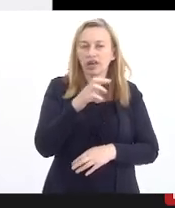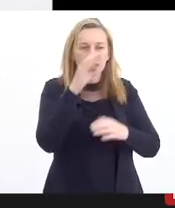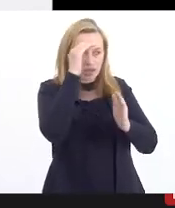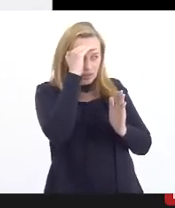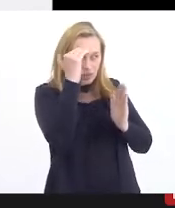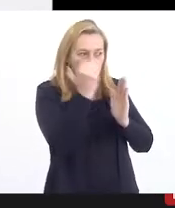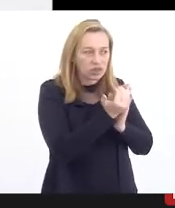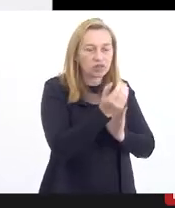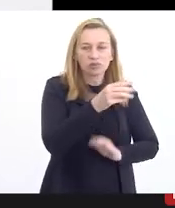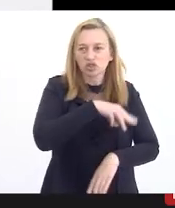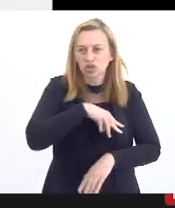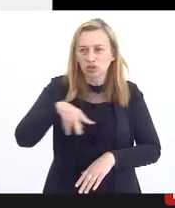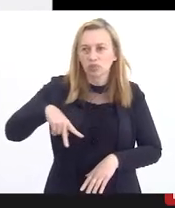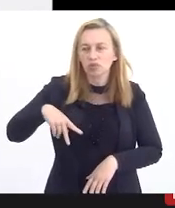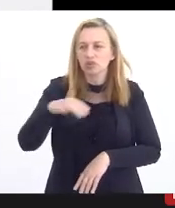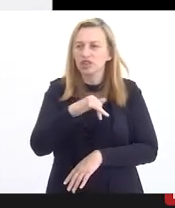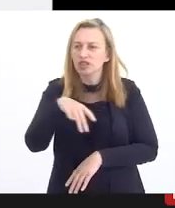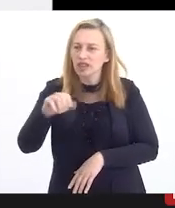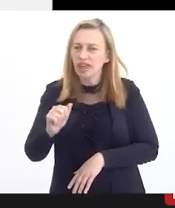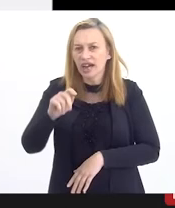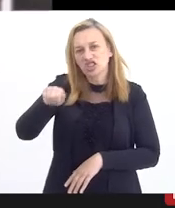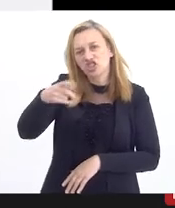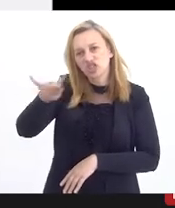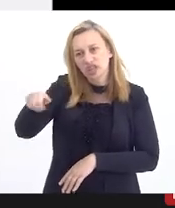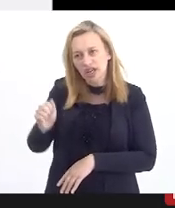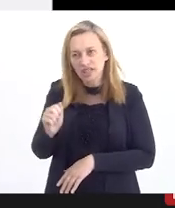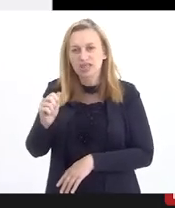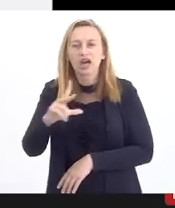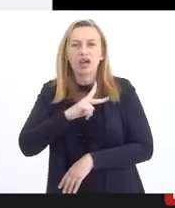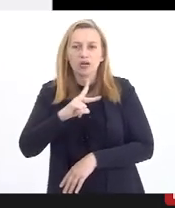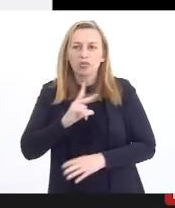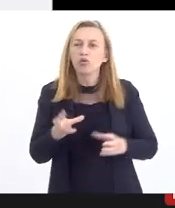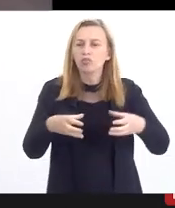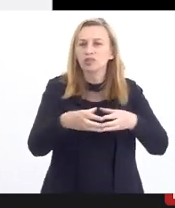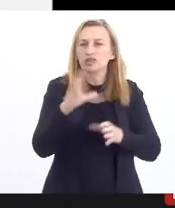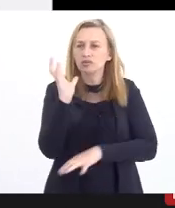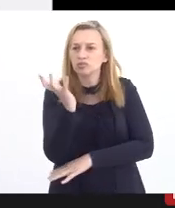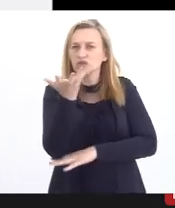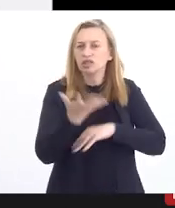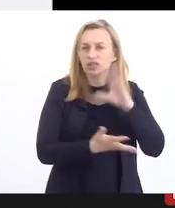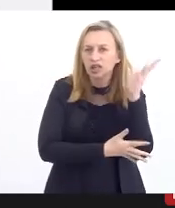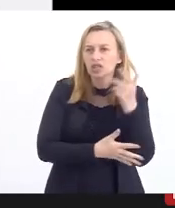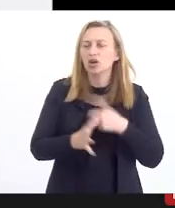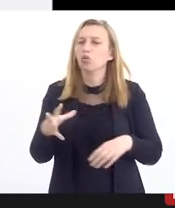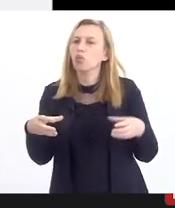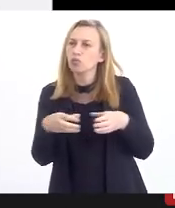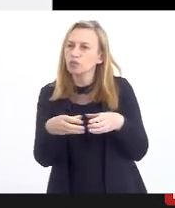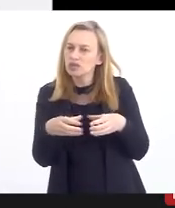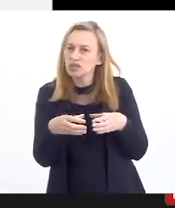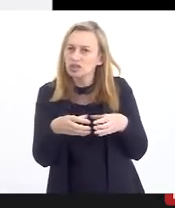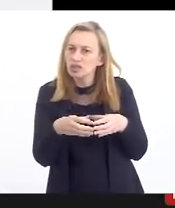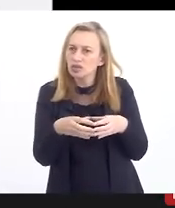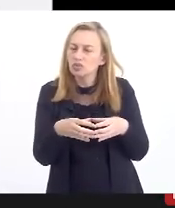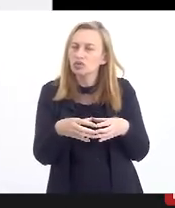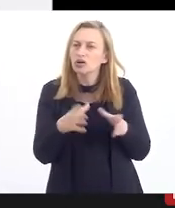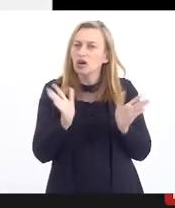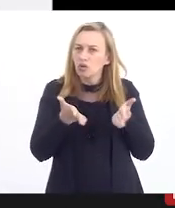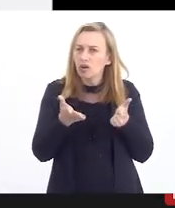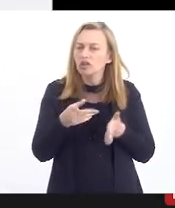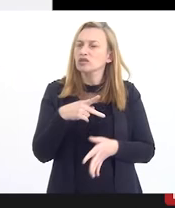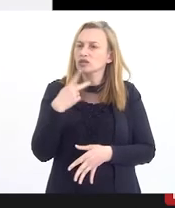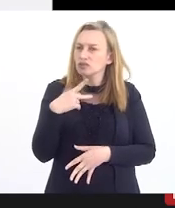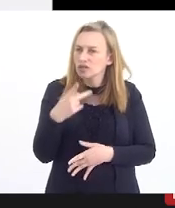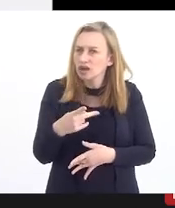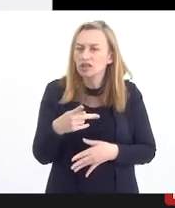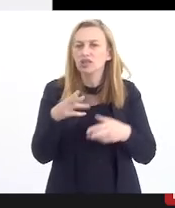Ministério Público, INEA, AGENERSA, a própria Comissão de Meio Ambiente, a comissão, essa comissão que estamos aqui